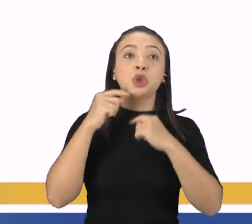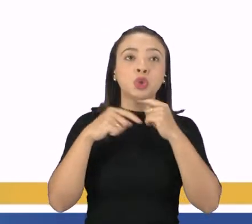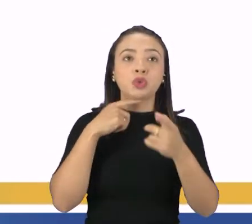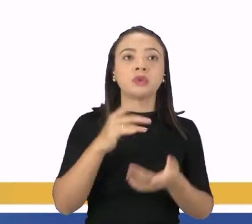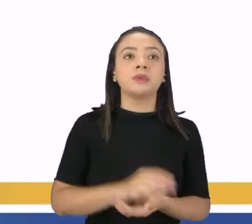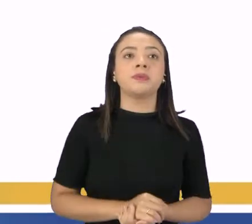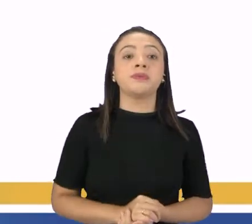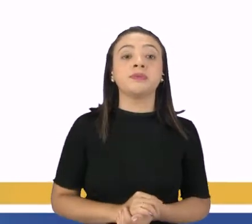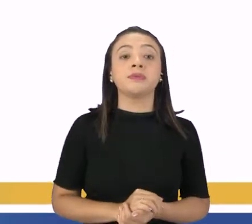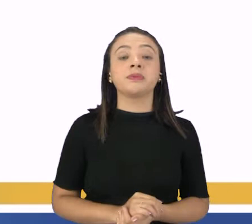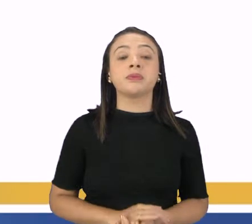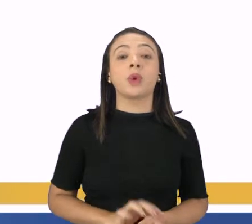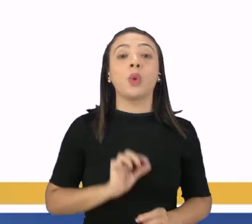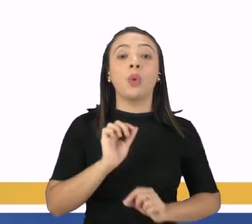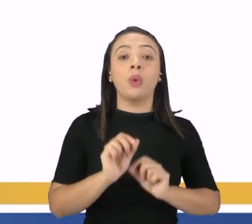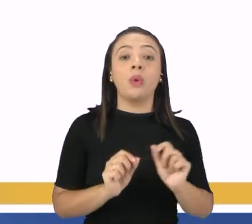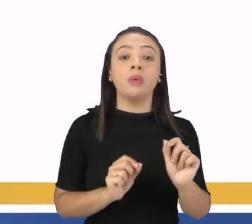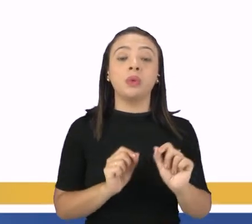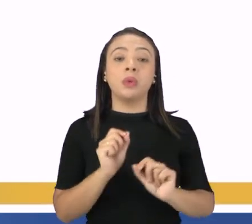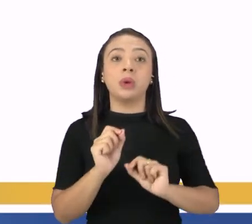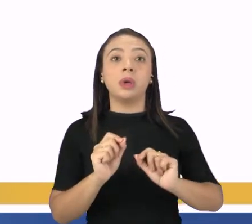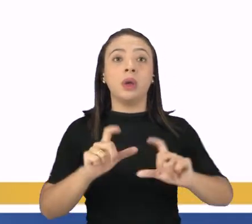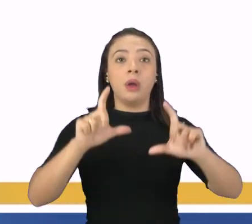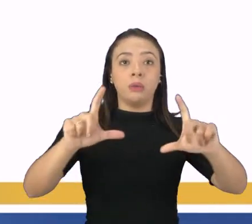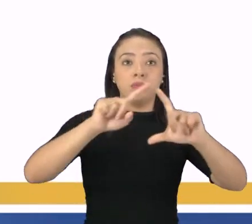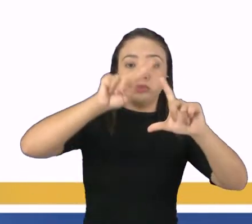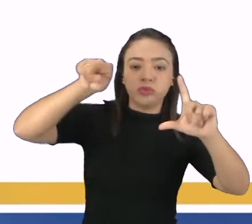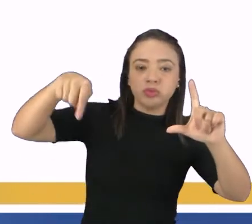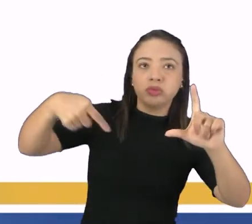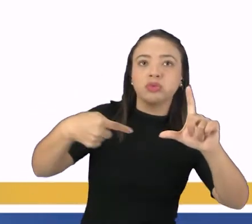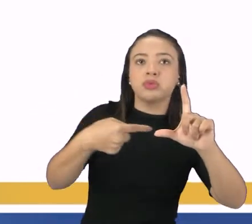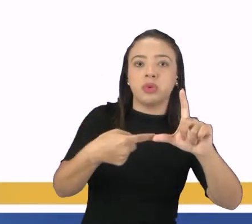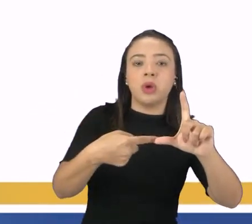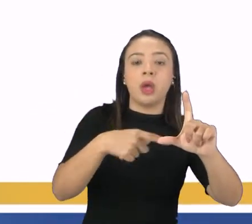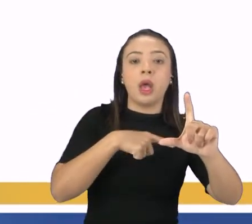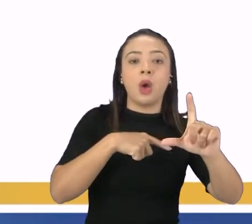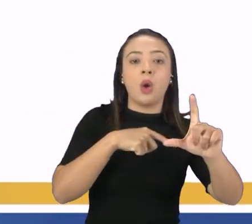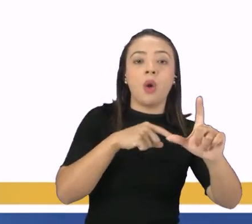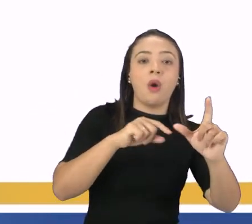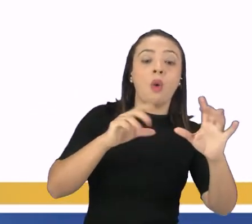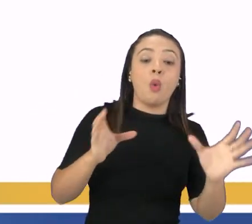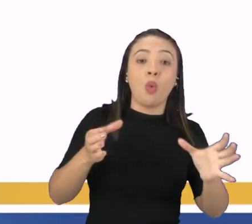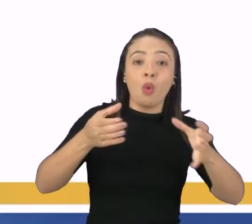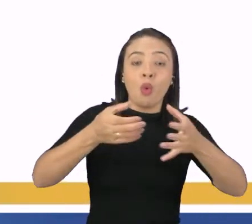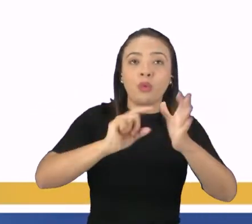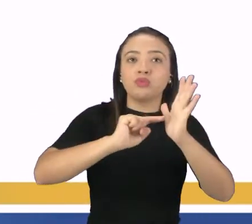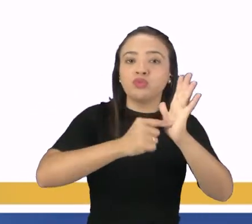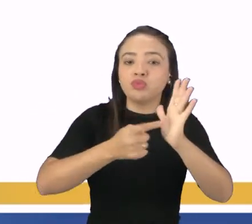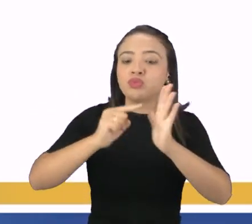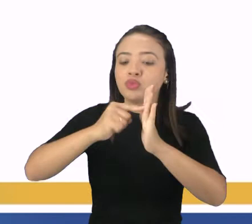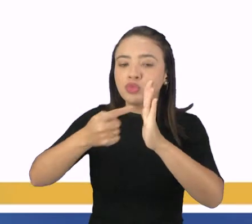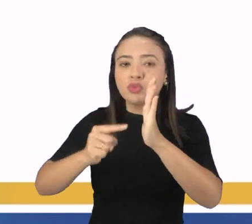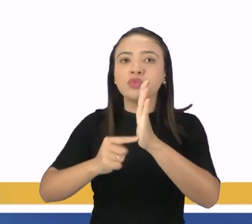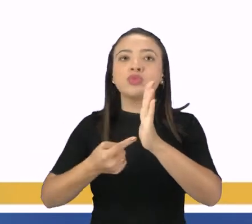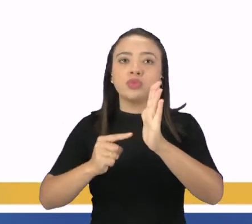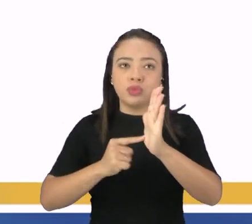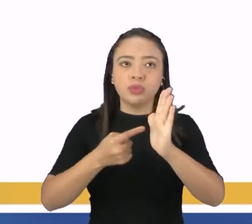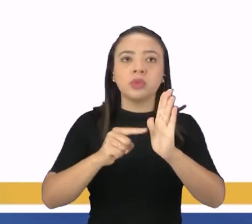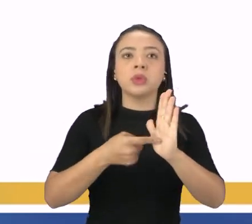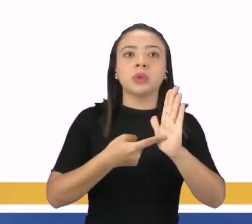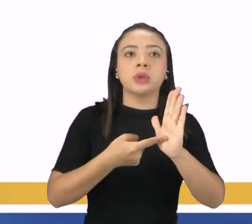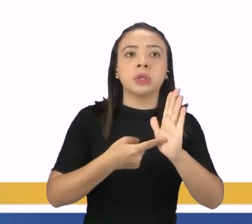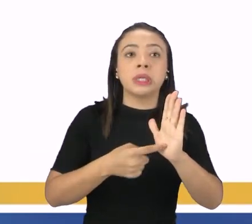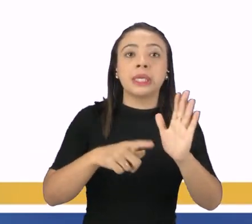circunferência é um conjunto de pontos pertencente ao plano que, dado um ponto fixo, C, por exemplo, possui a